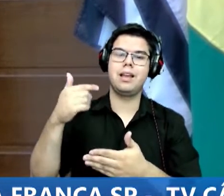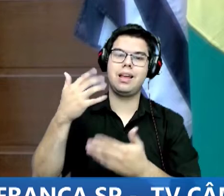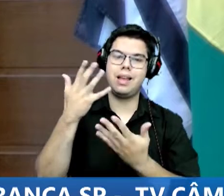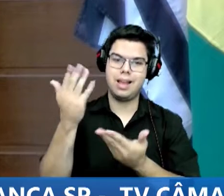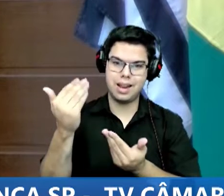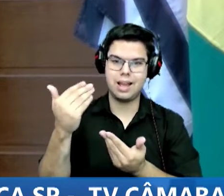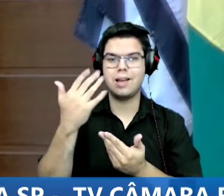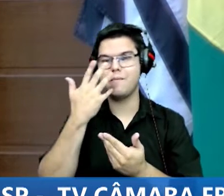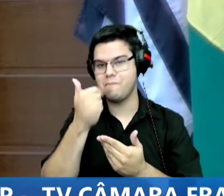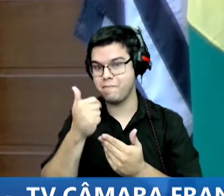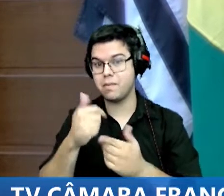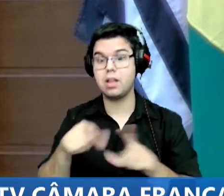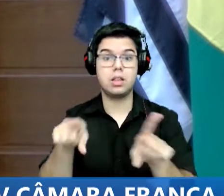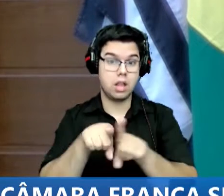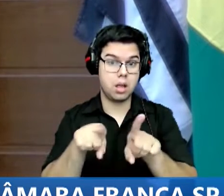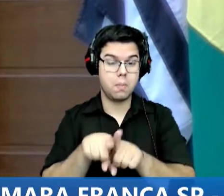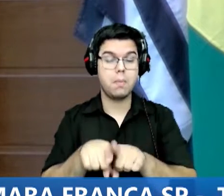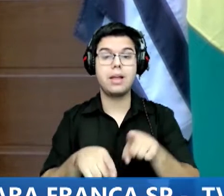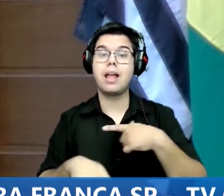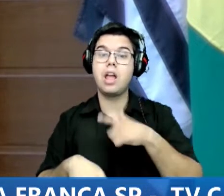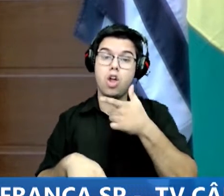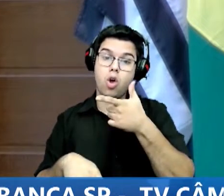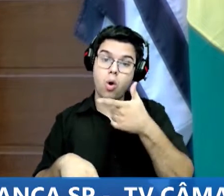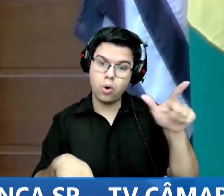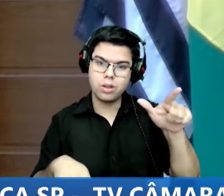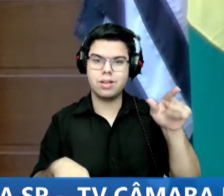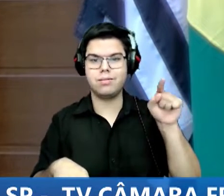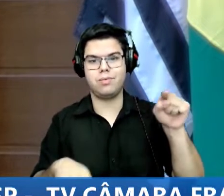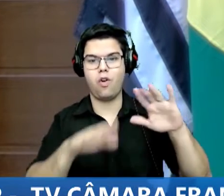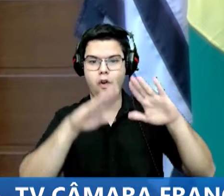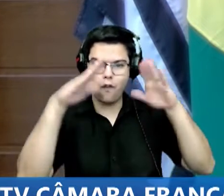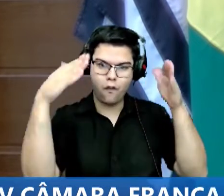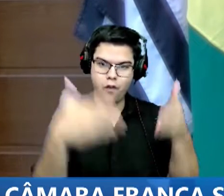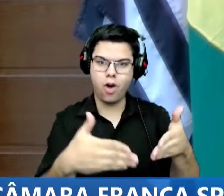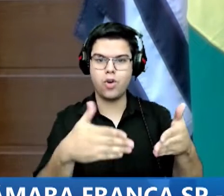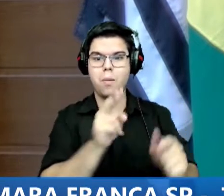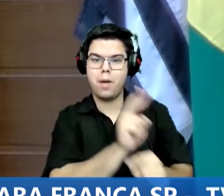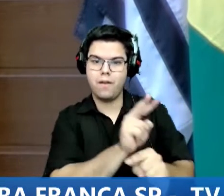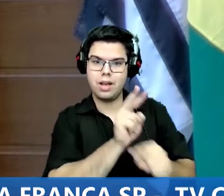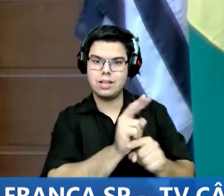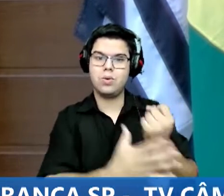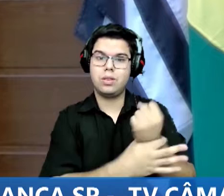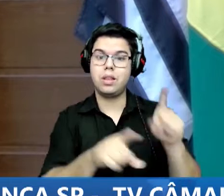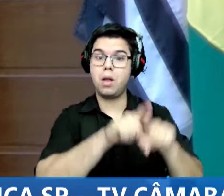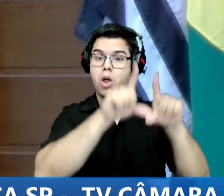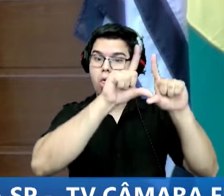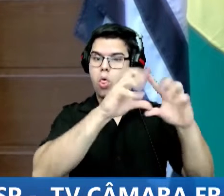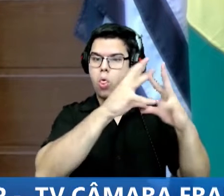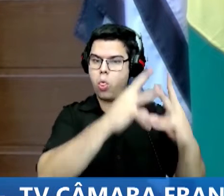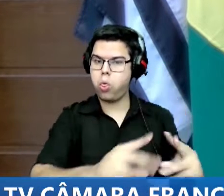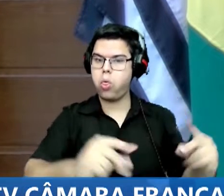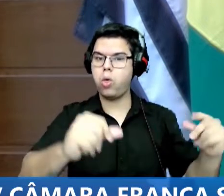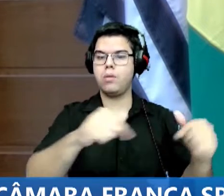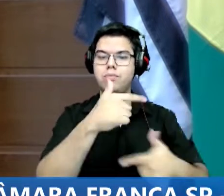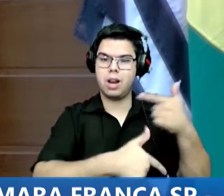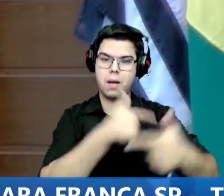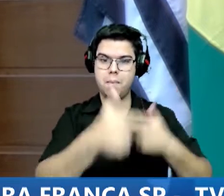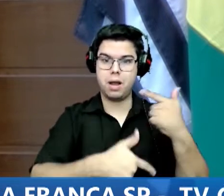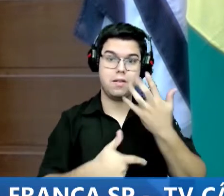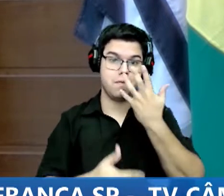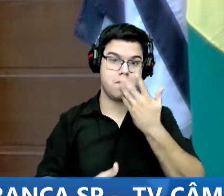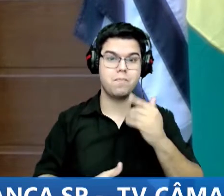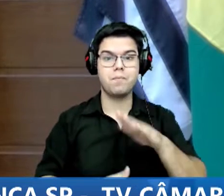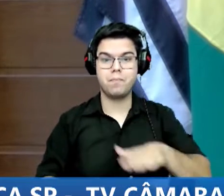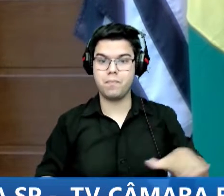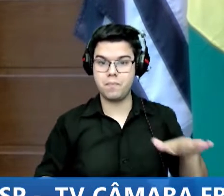São Paulo a ter um Fórum Municipal de Prevenção e Erradicação do Trabalho Infantil. Acredito que seja a primeira vez que um Fórum Municipal